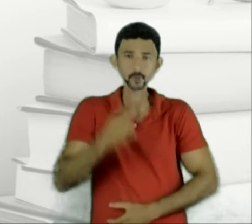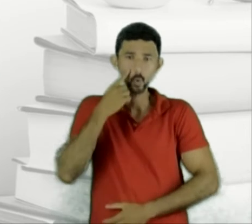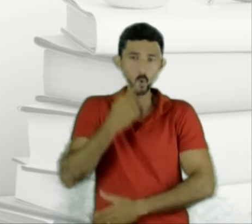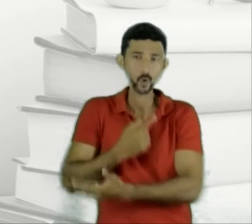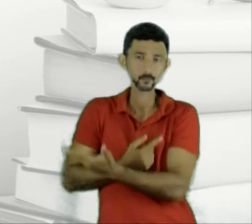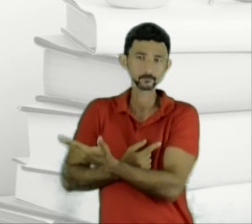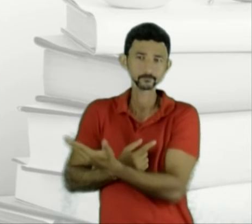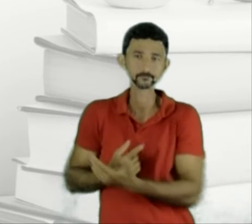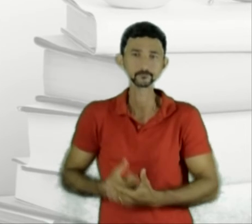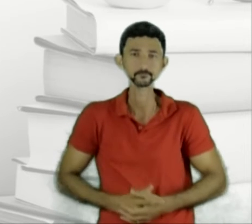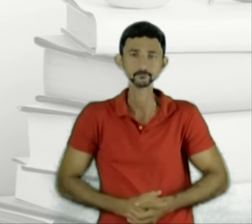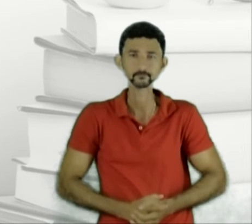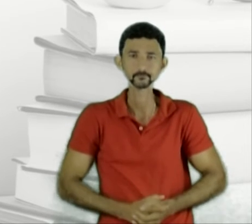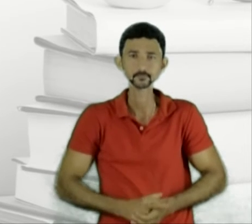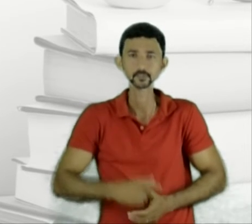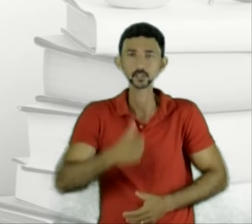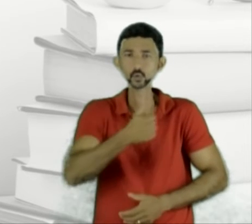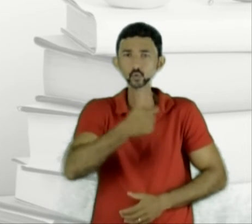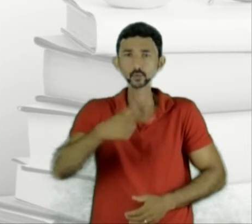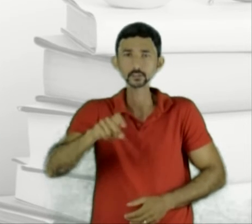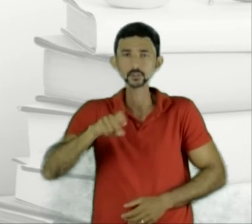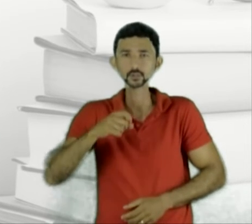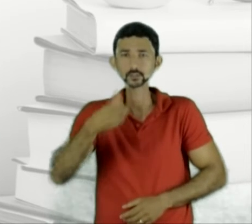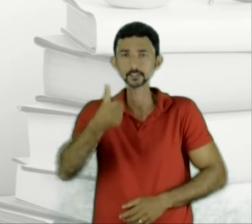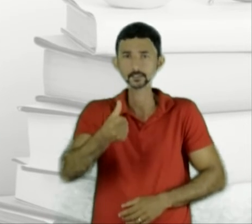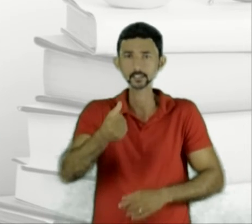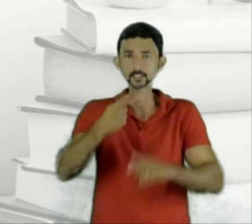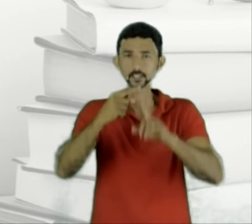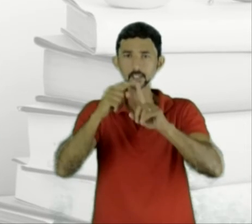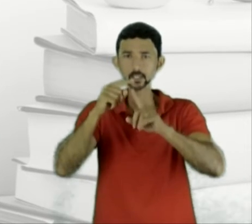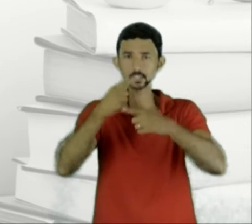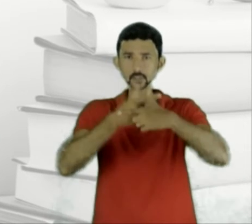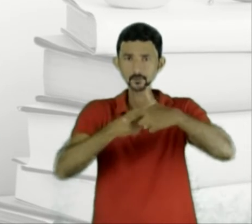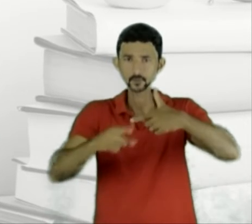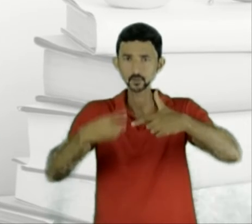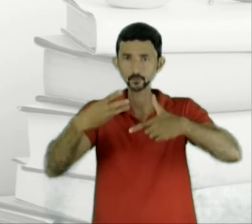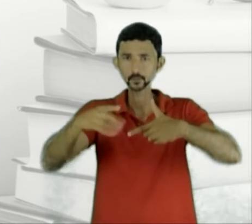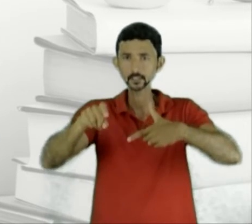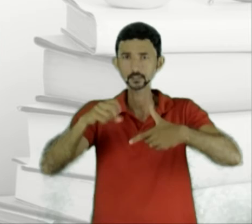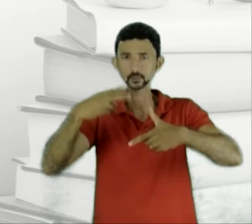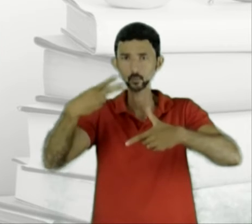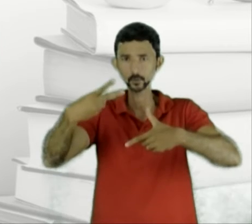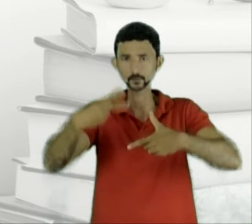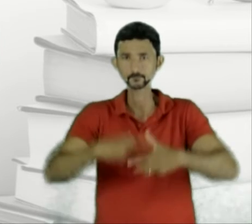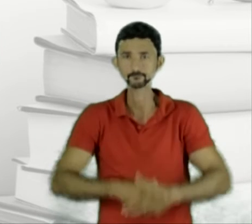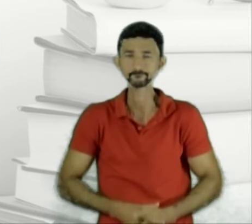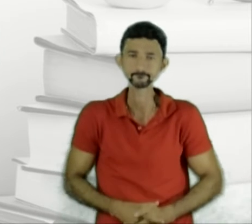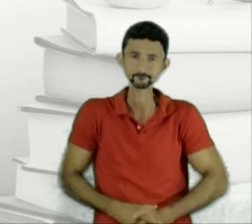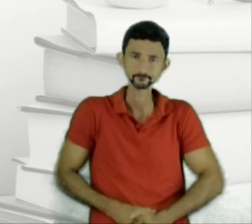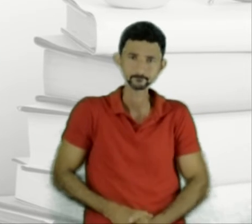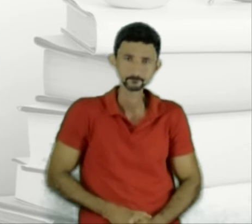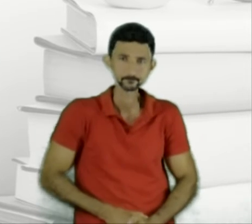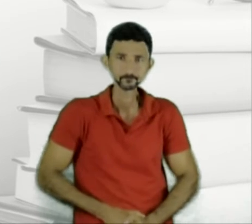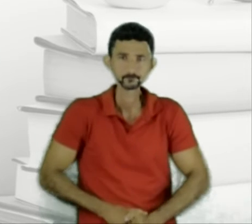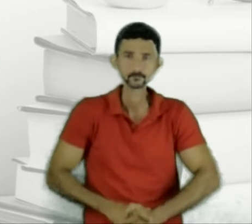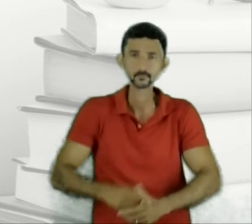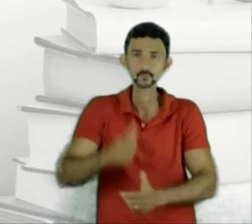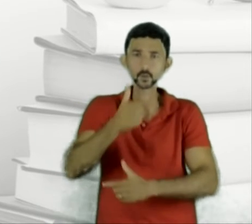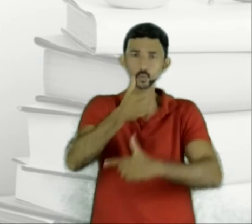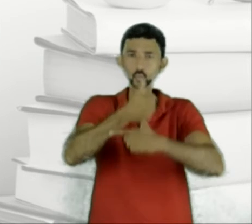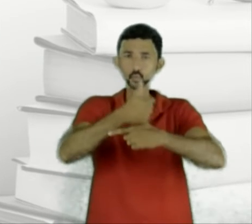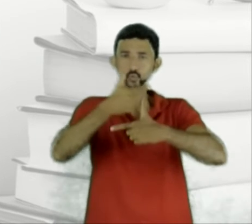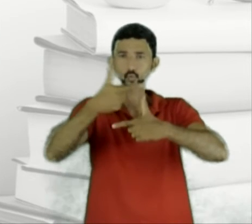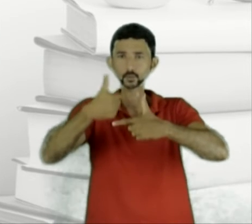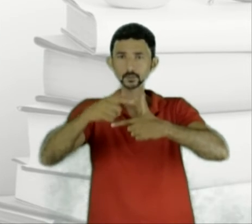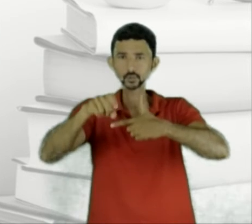olha o primeiro exemplo. 12x à sexta dividido por 3x ao quadrado. Certo? Então, vai ficar